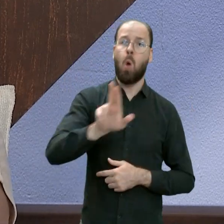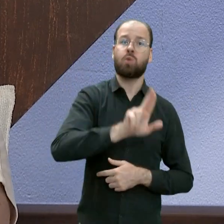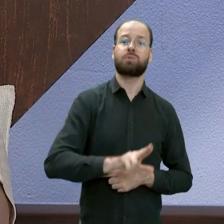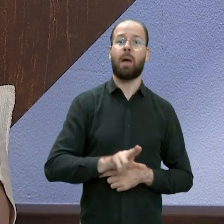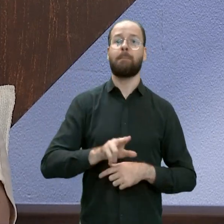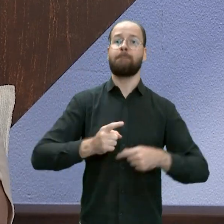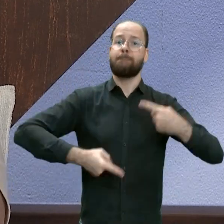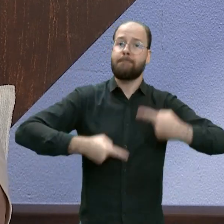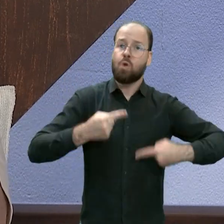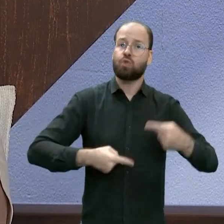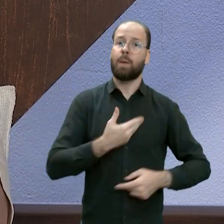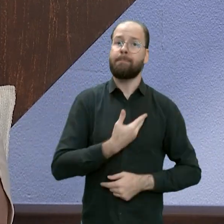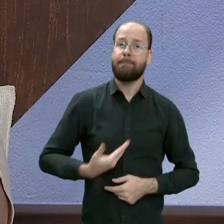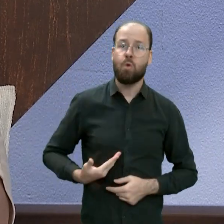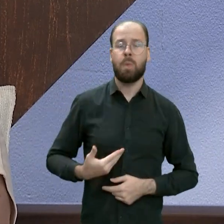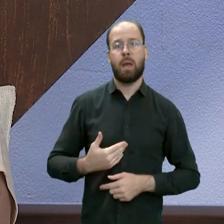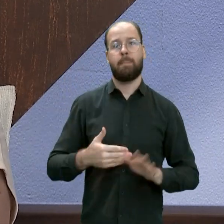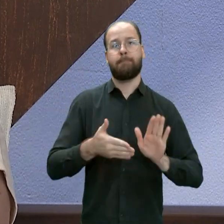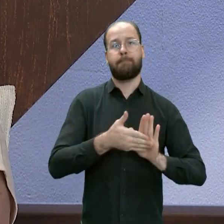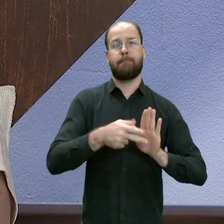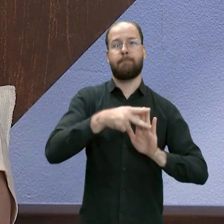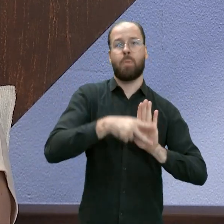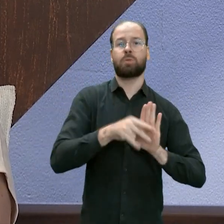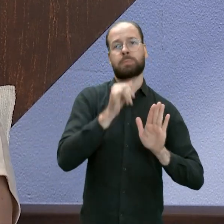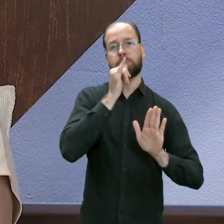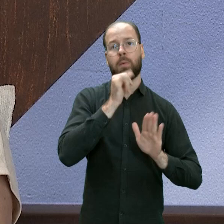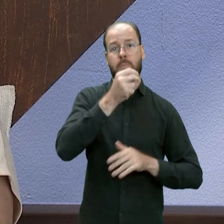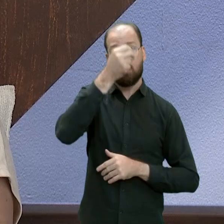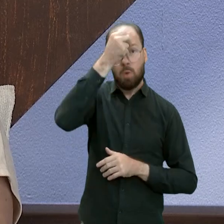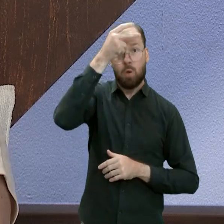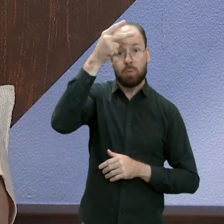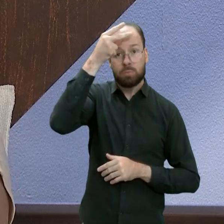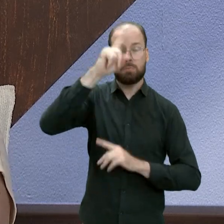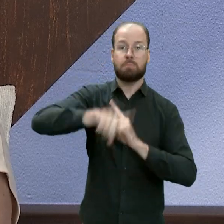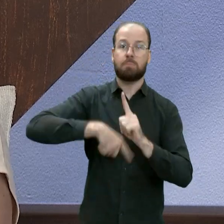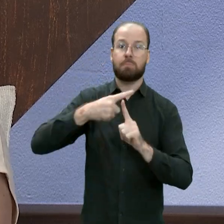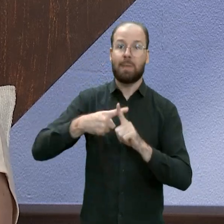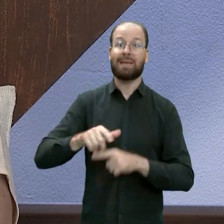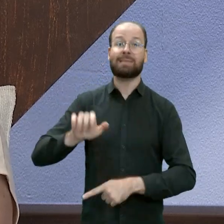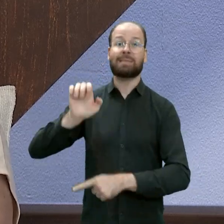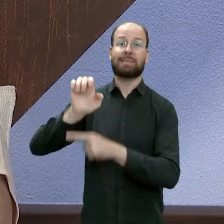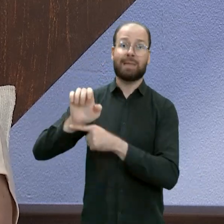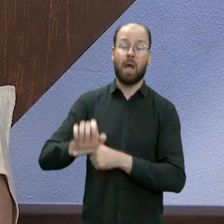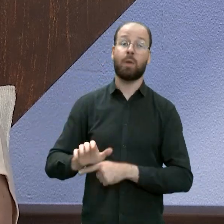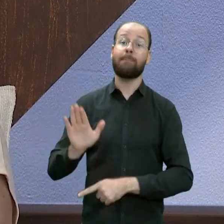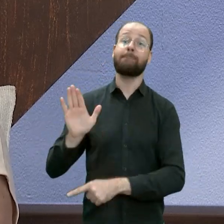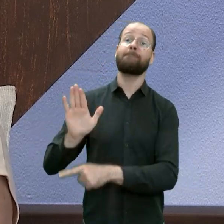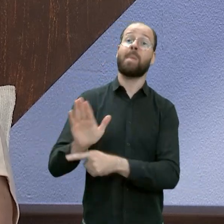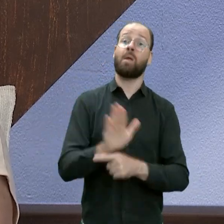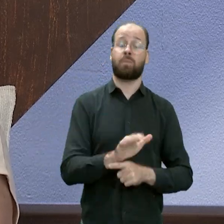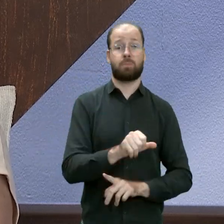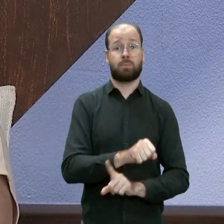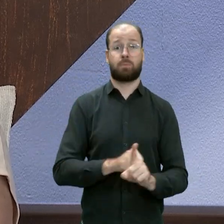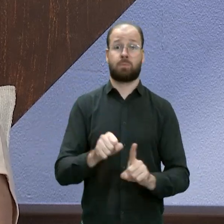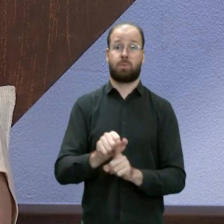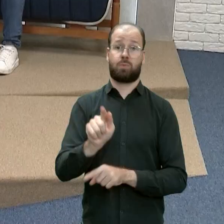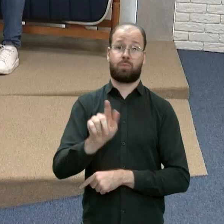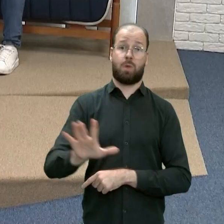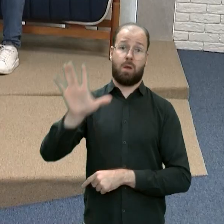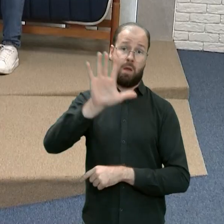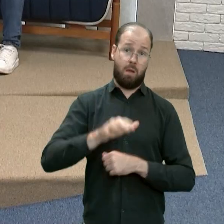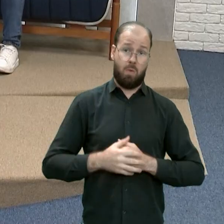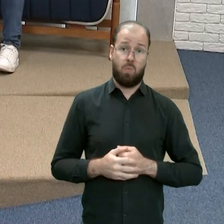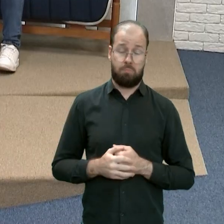tanto municipal como estadual, né, para benefício da sociedade em geral. Como a gente viu